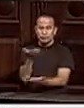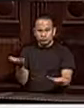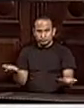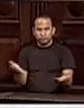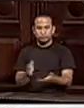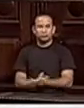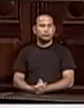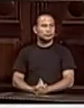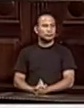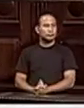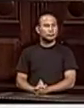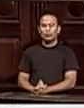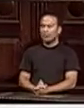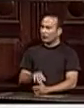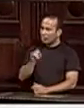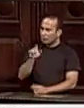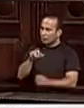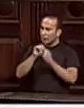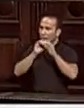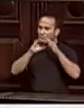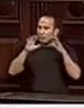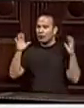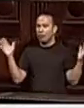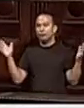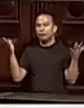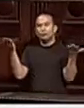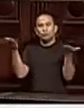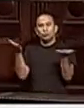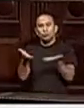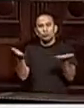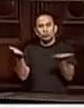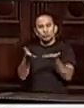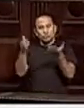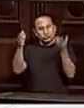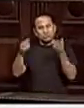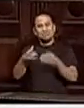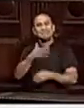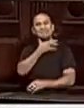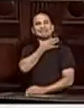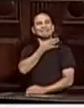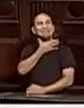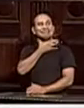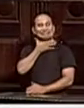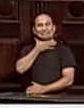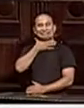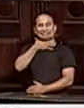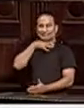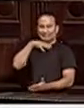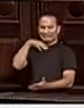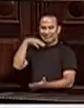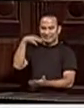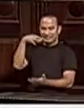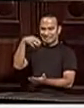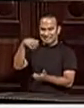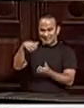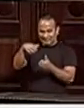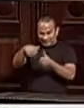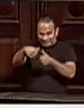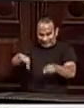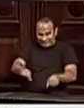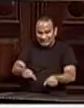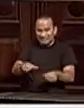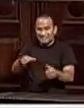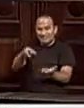Então, é claro que hoje a crise se instala, mas se instala mesmo